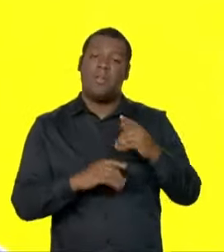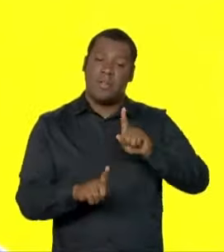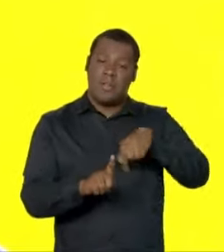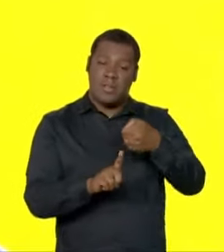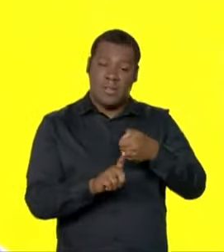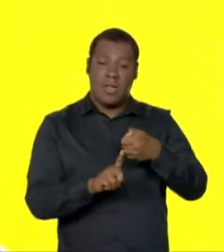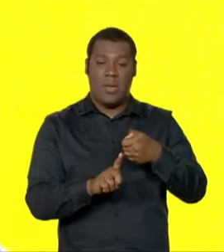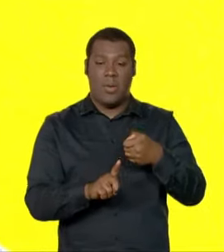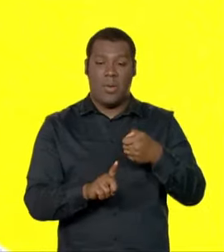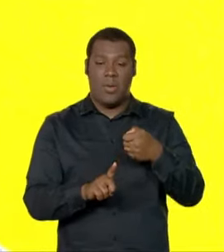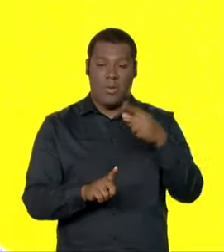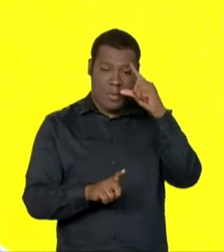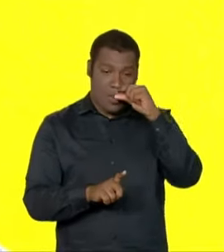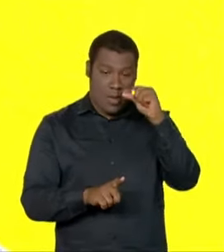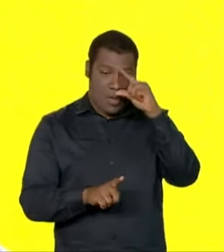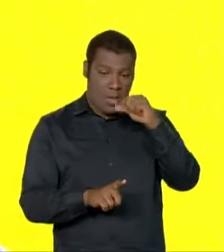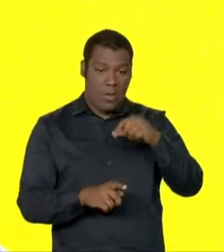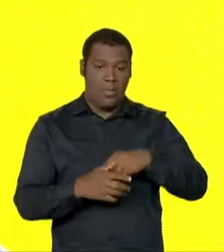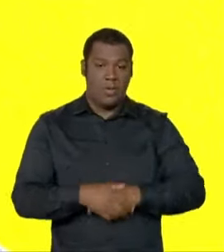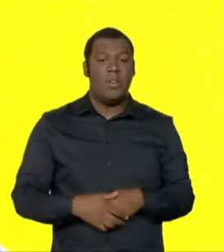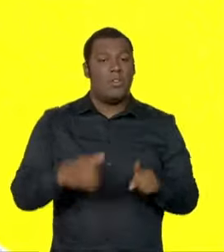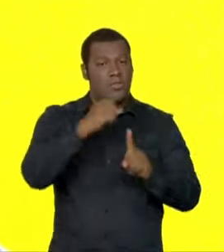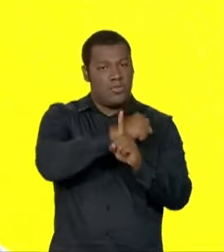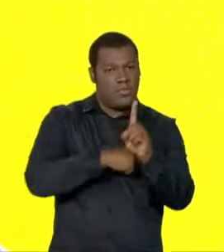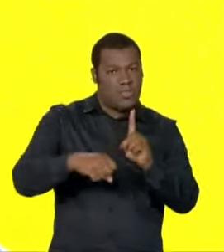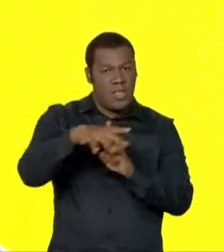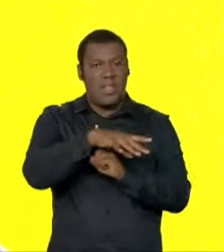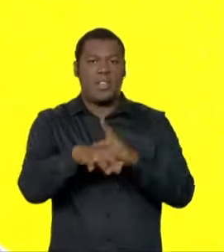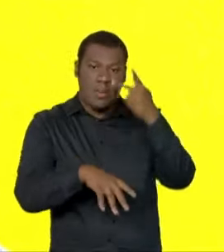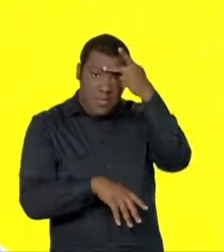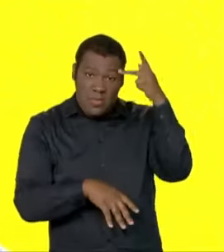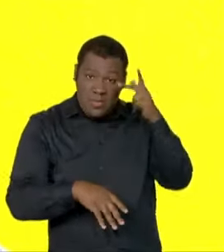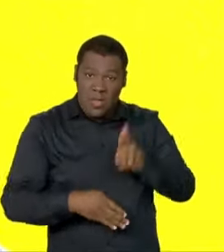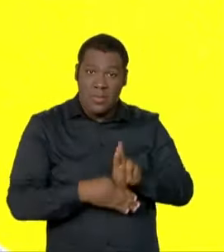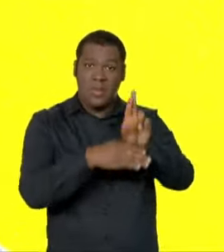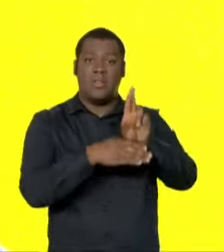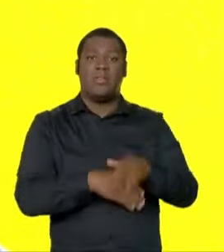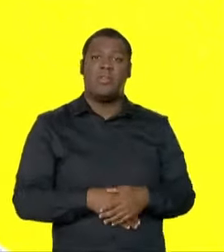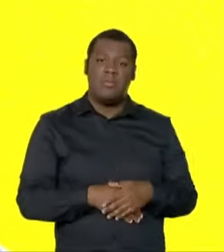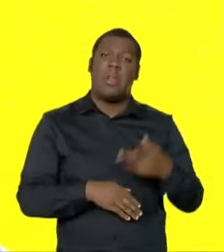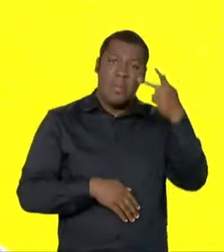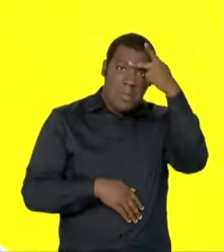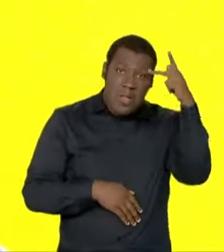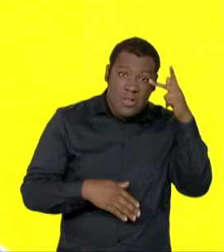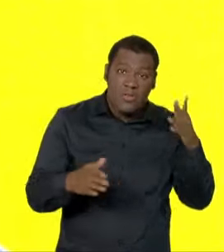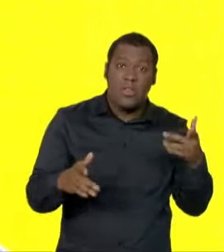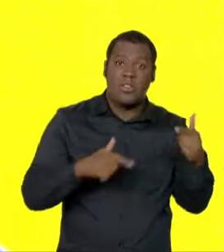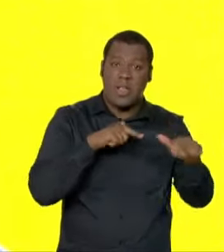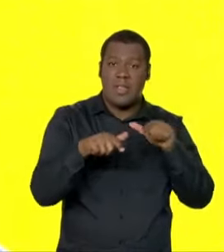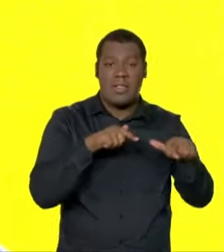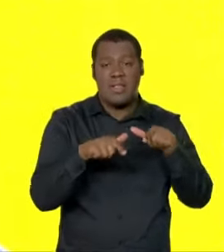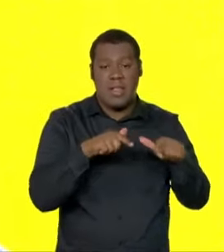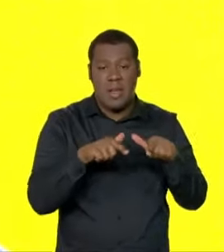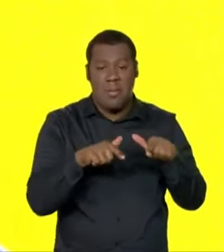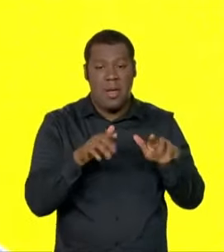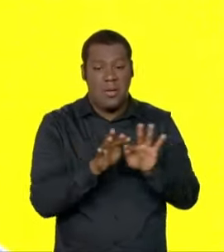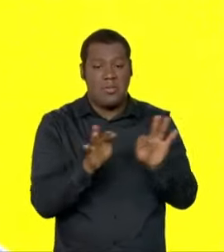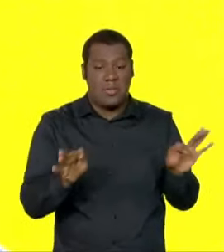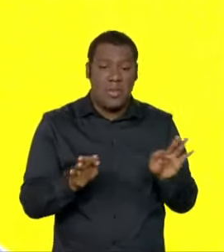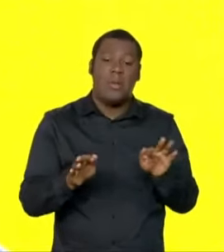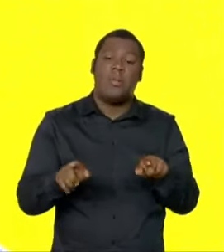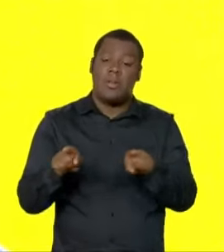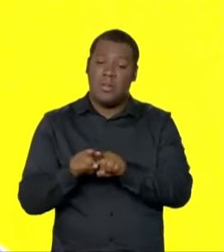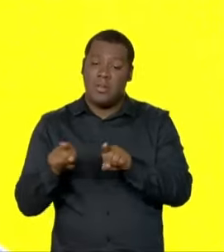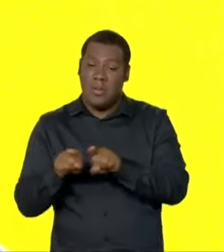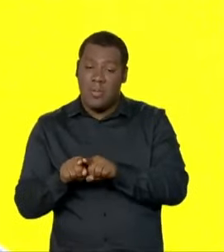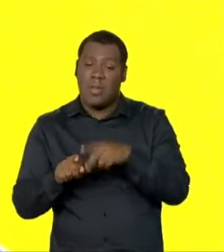aqui representada, muito bem representada, desde o mais humilde trabalhador até um empresário